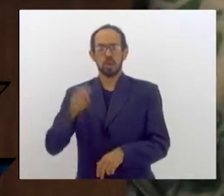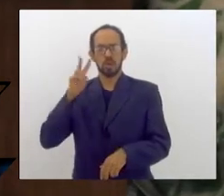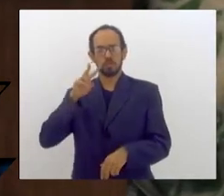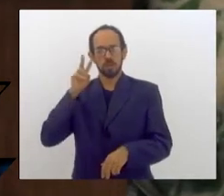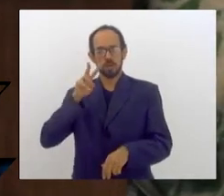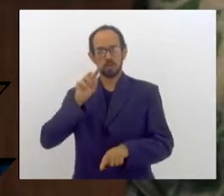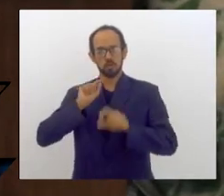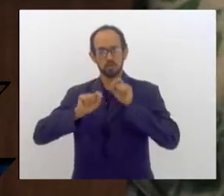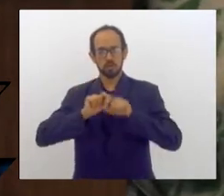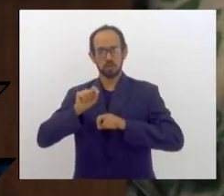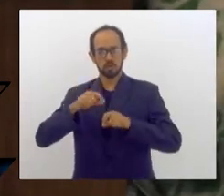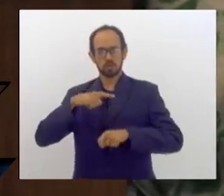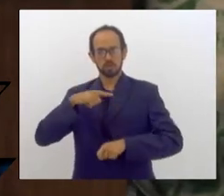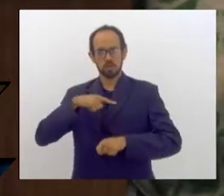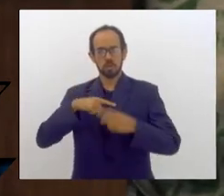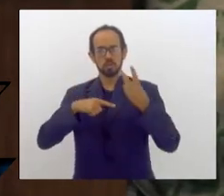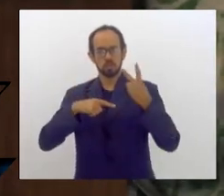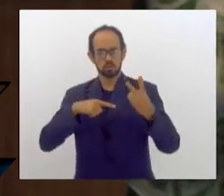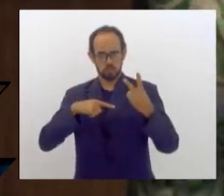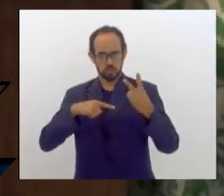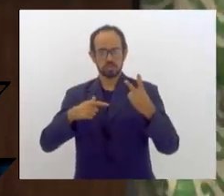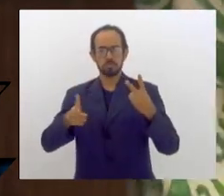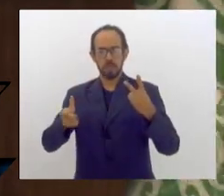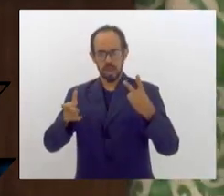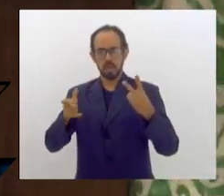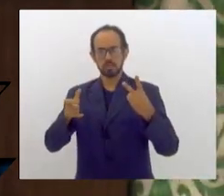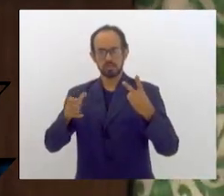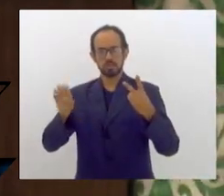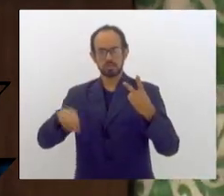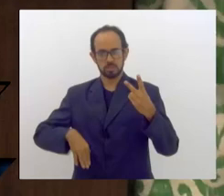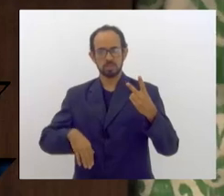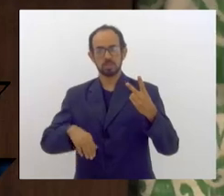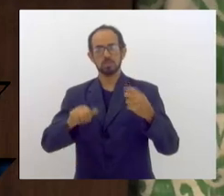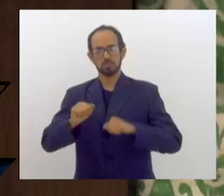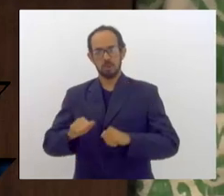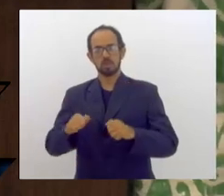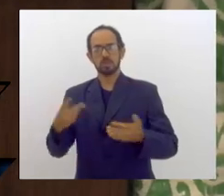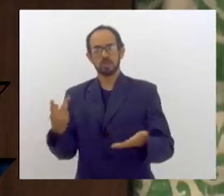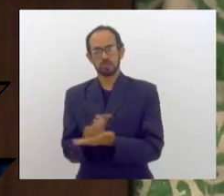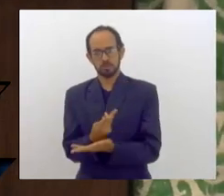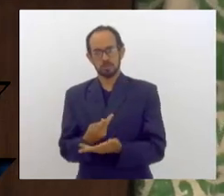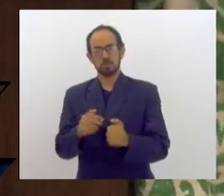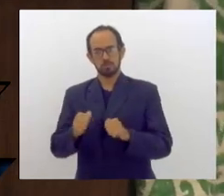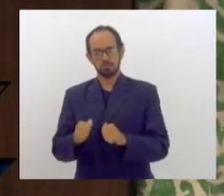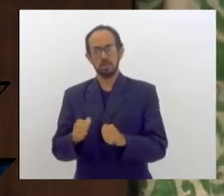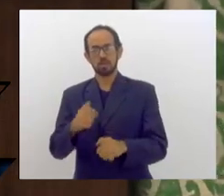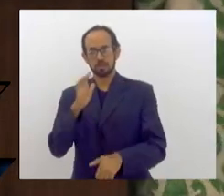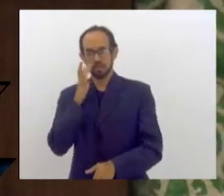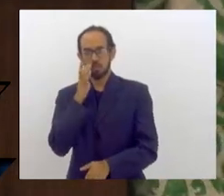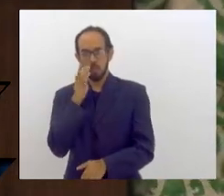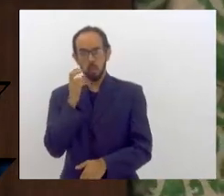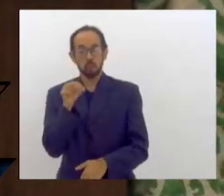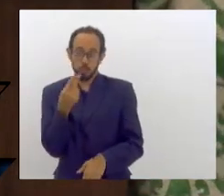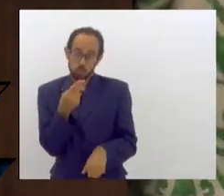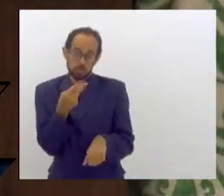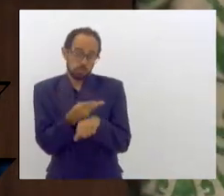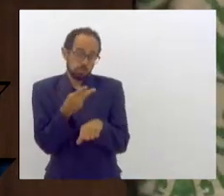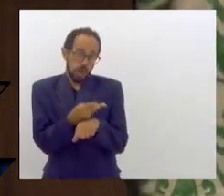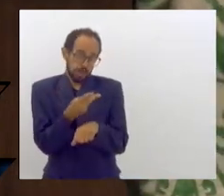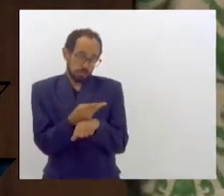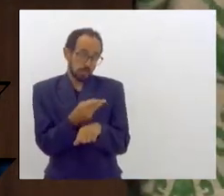Lembrando que temos duas balas, né? Duas balas, e podem ser duas balas de ouro, né, ou de prata, se